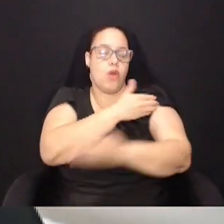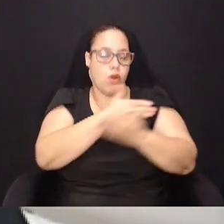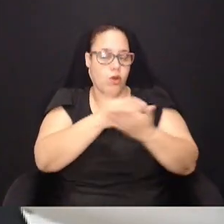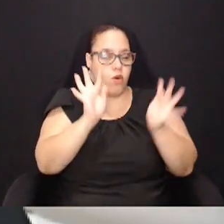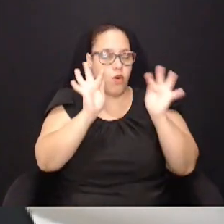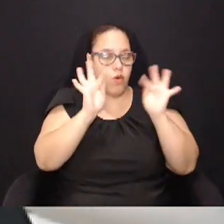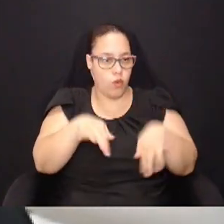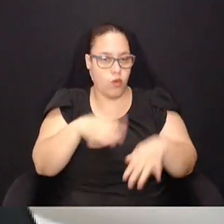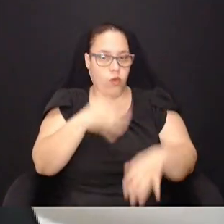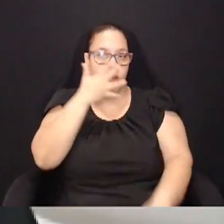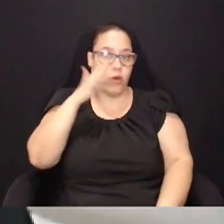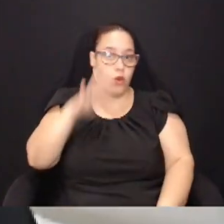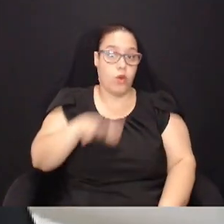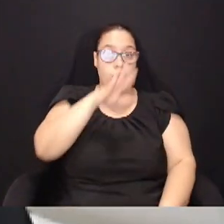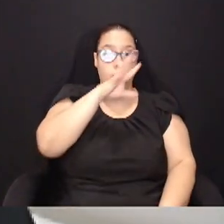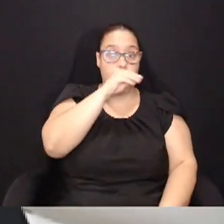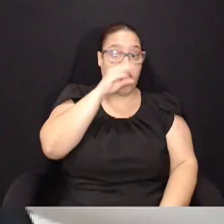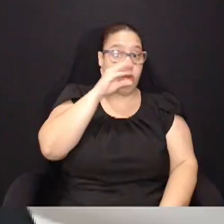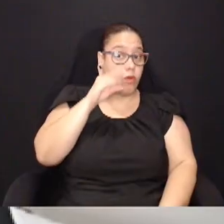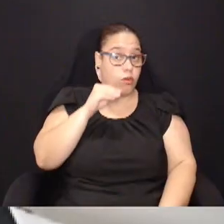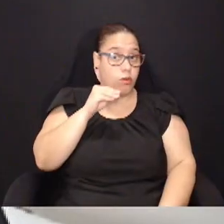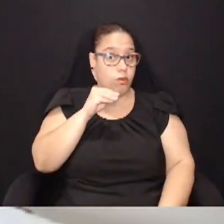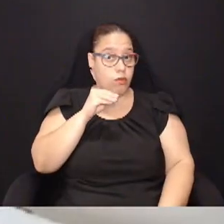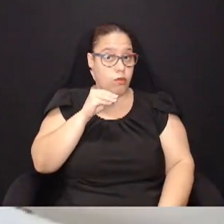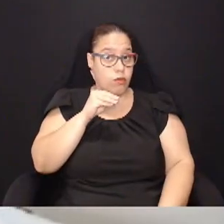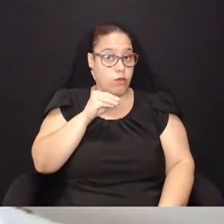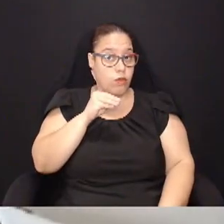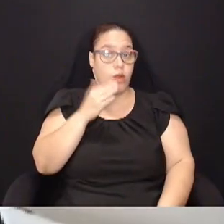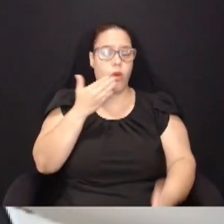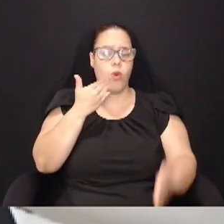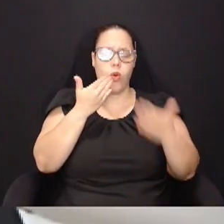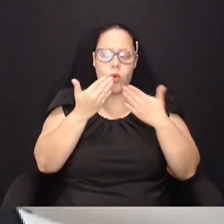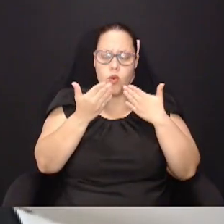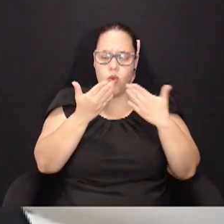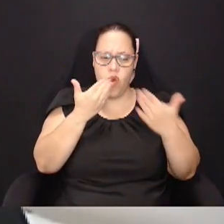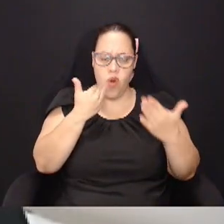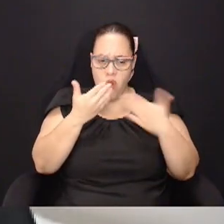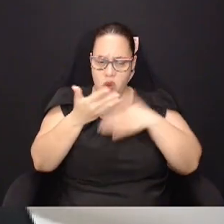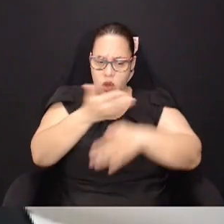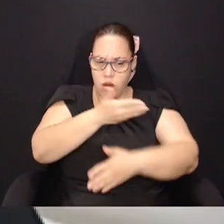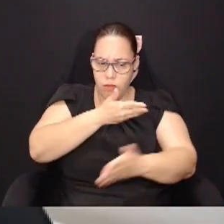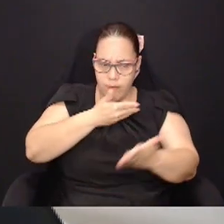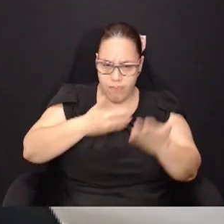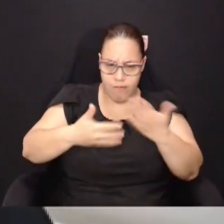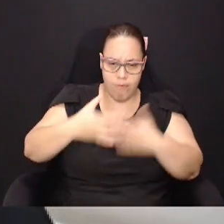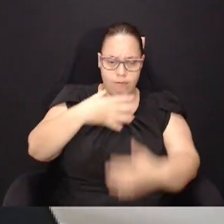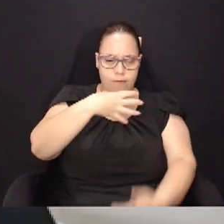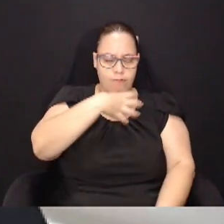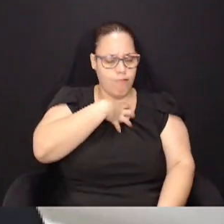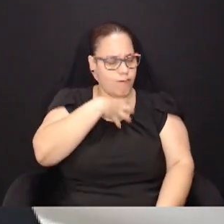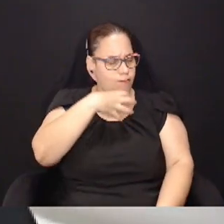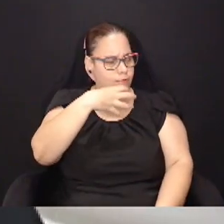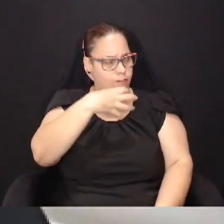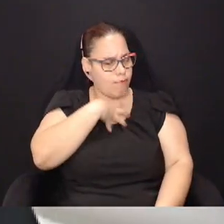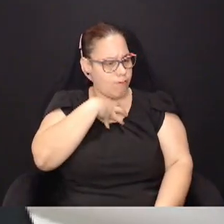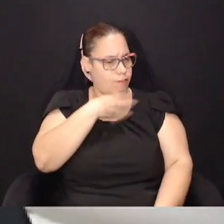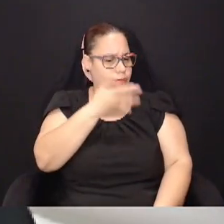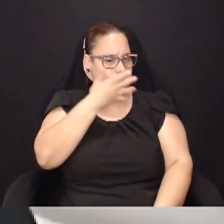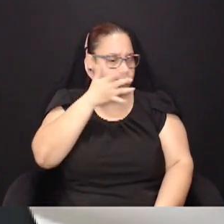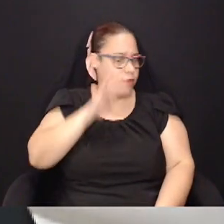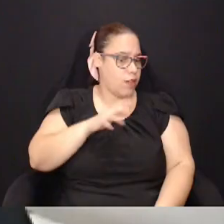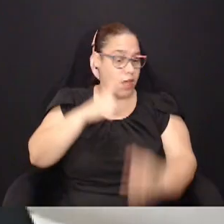crianças e adolescentes, e conversando com eles, a gente sente o quanto essas crianças são